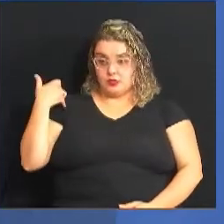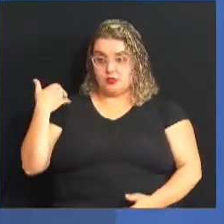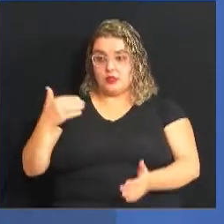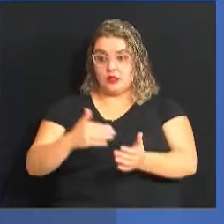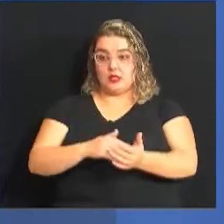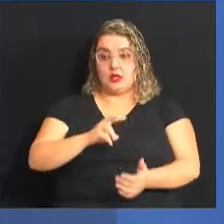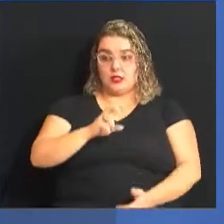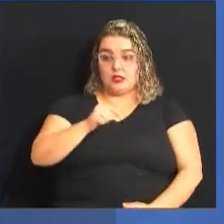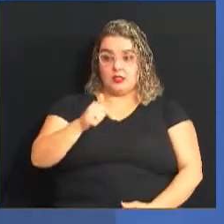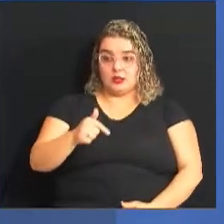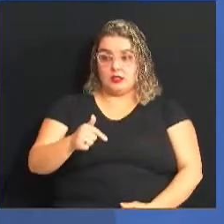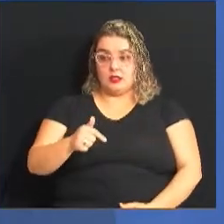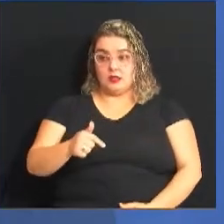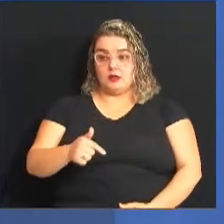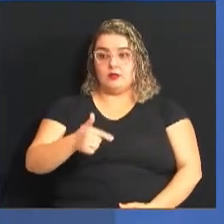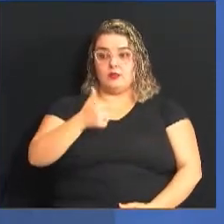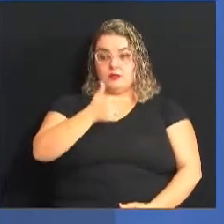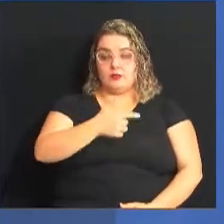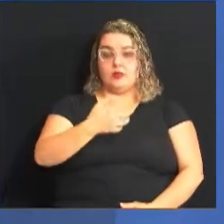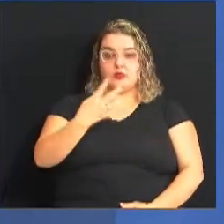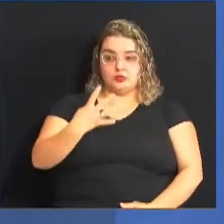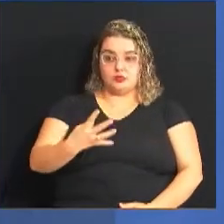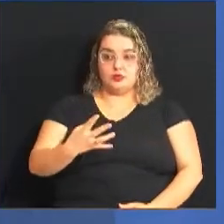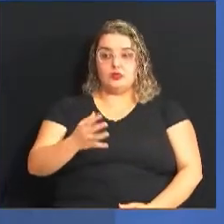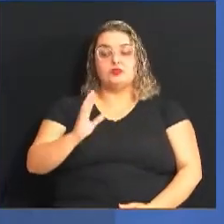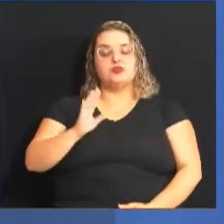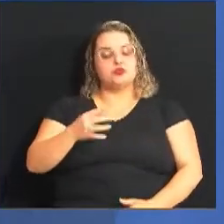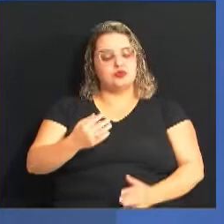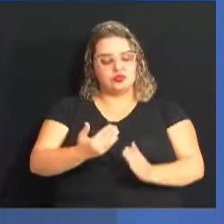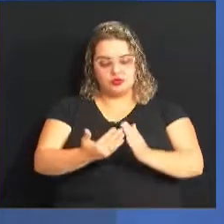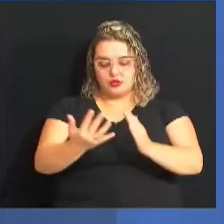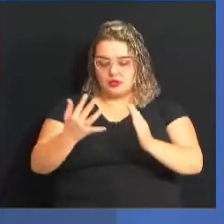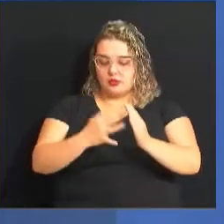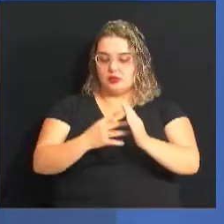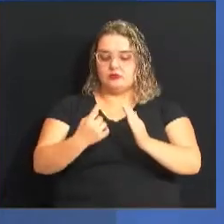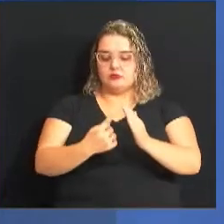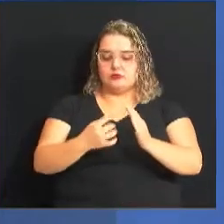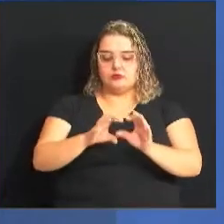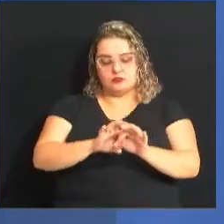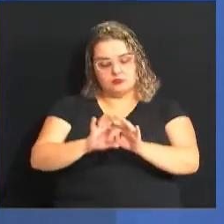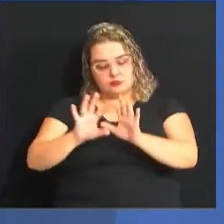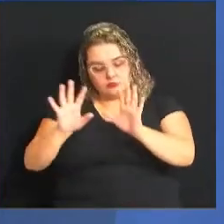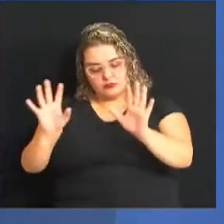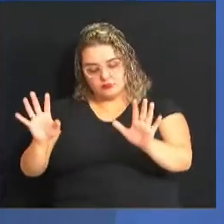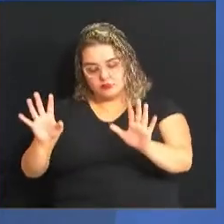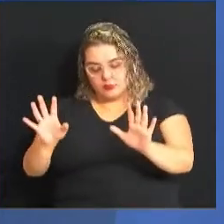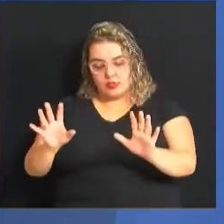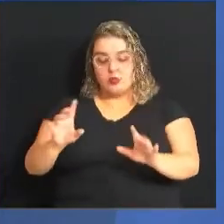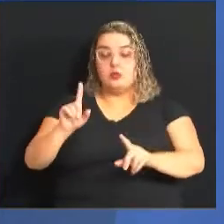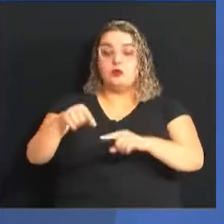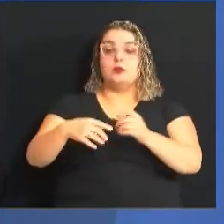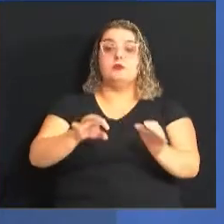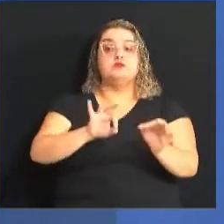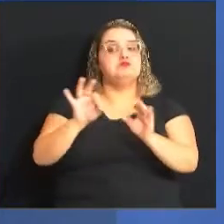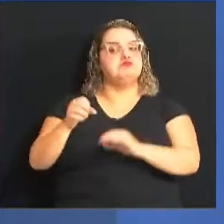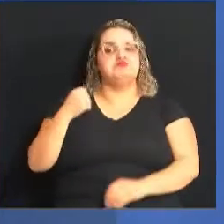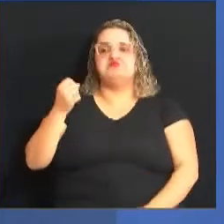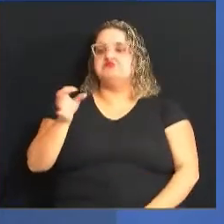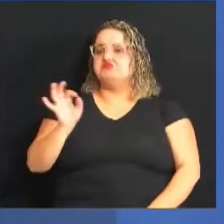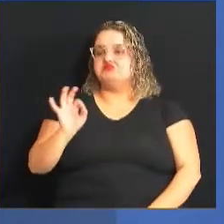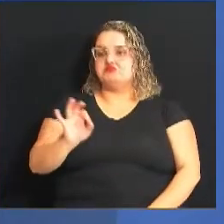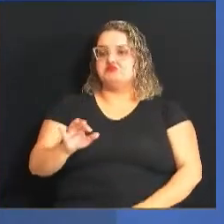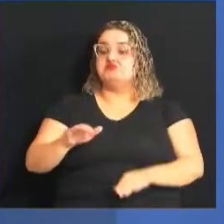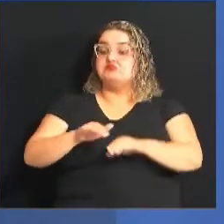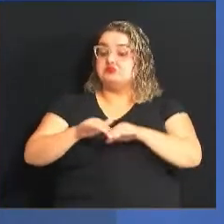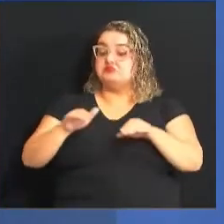anos 24 já saíram do isolamento e os demais estão sendo acompanhados sem gravidade e o